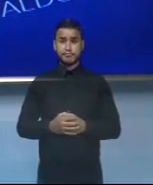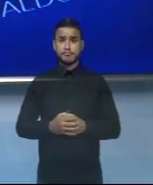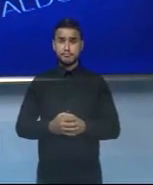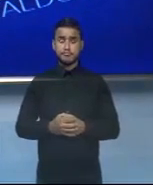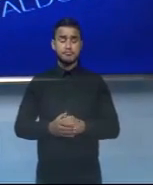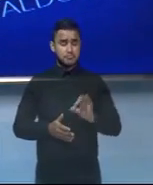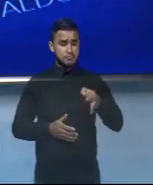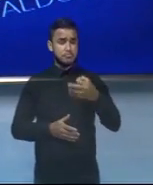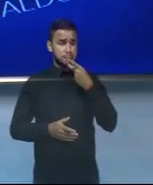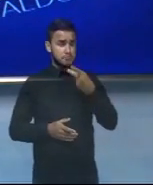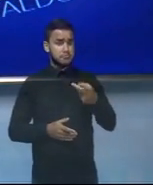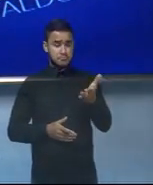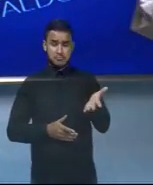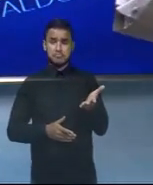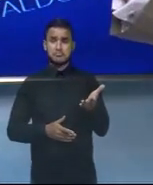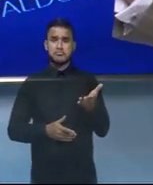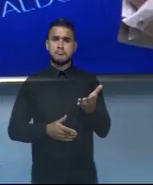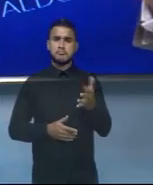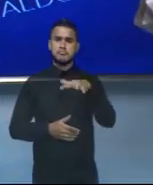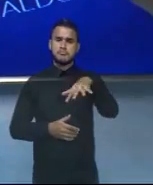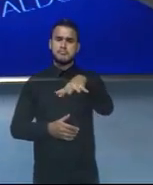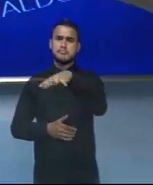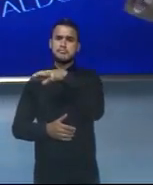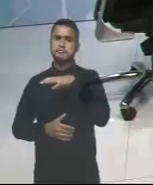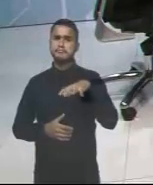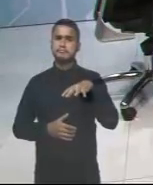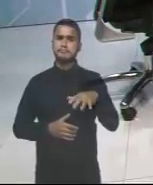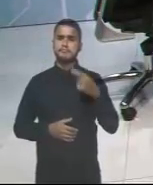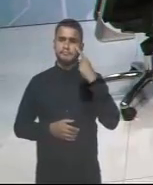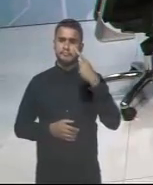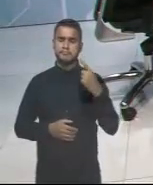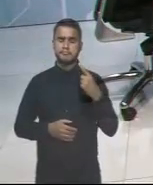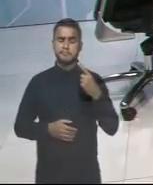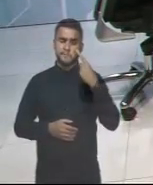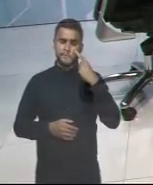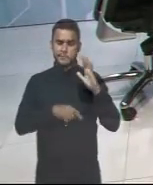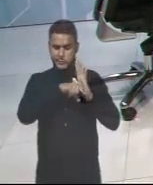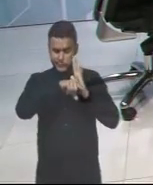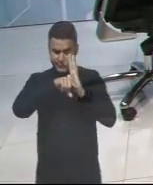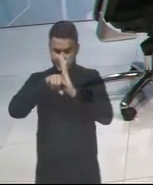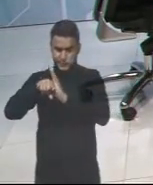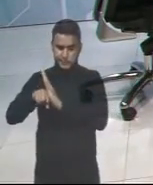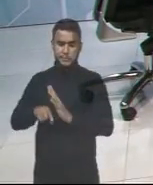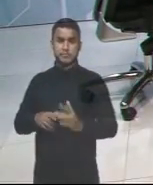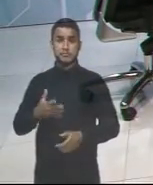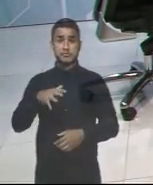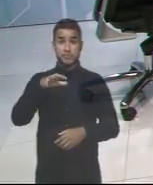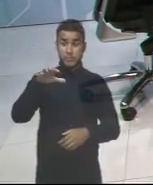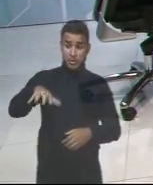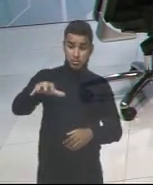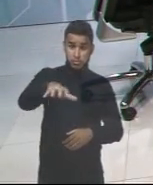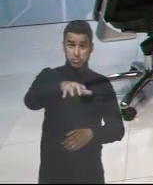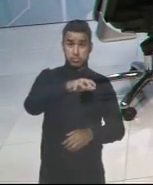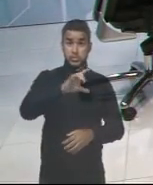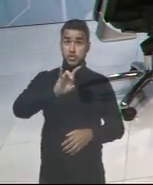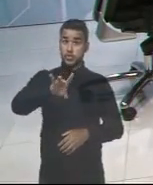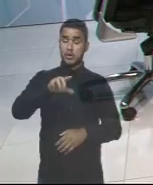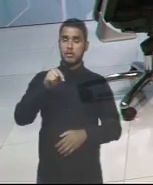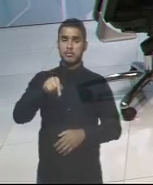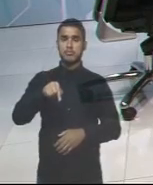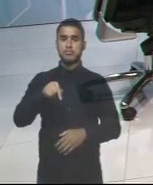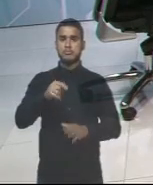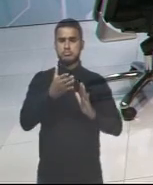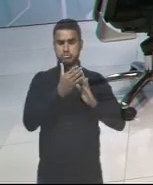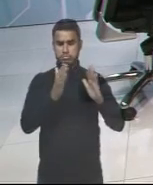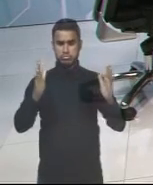medidas restritivas, todas nas áreas conflagradas, especificamente mapeadas. Poderia ser decretado somente nas áreas conflagradas e por um